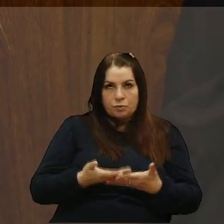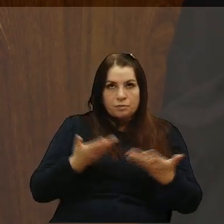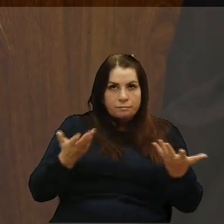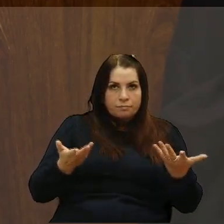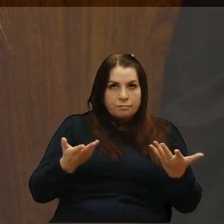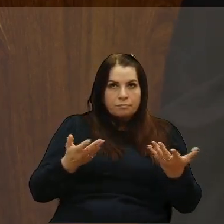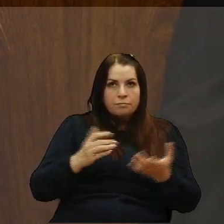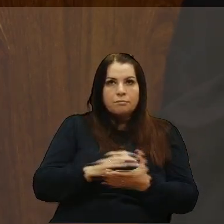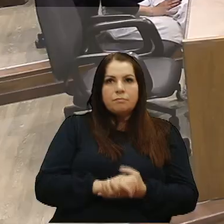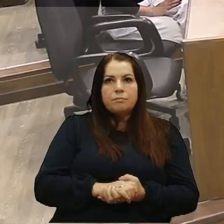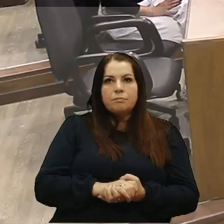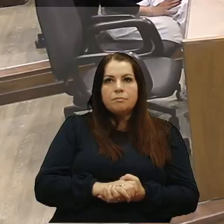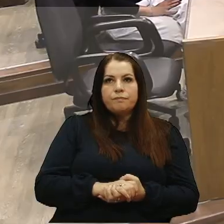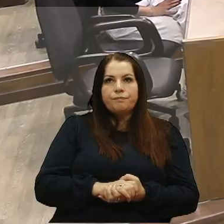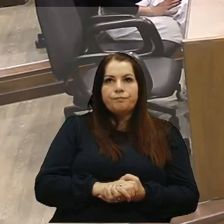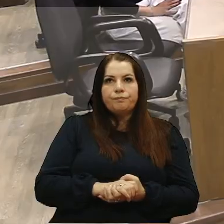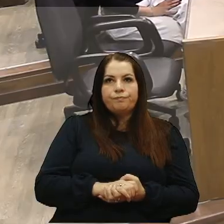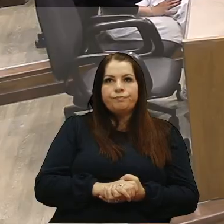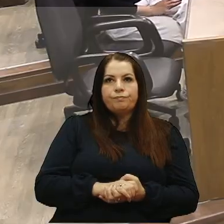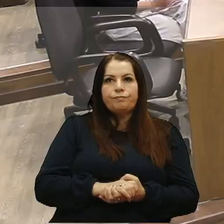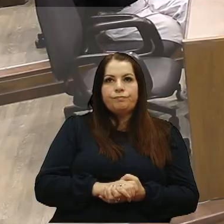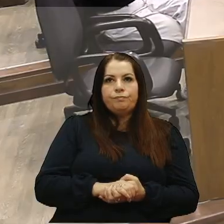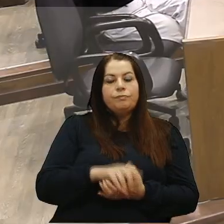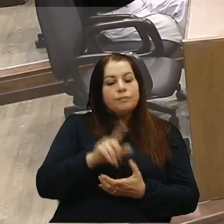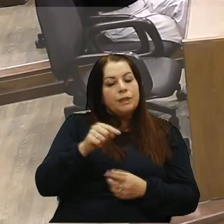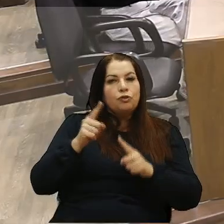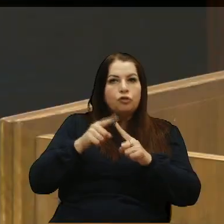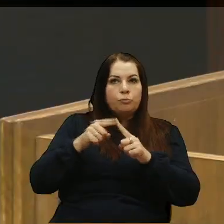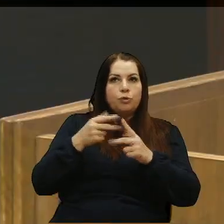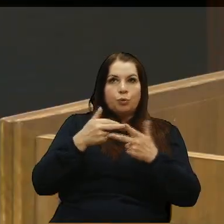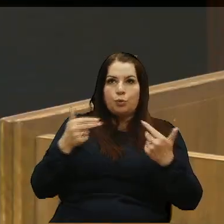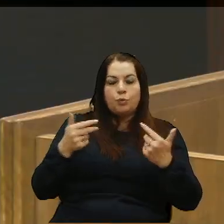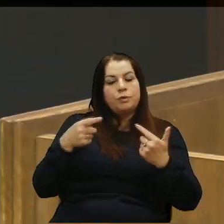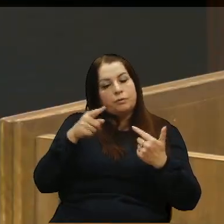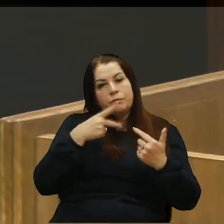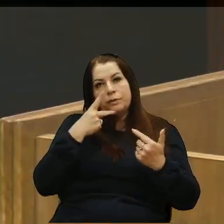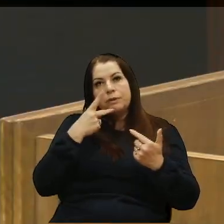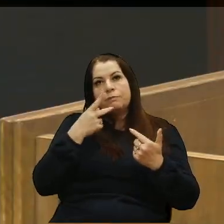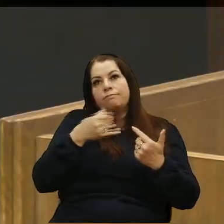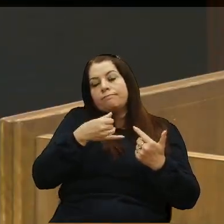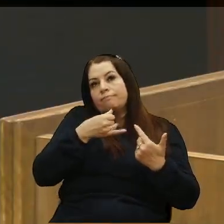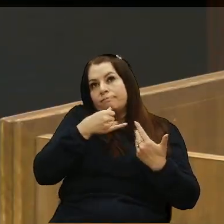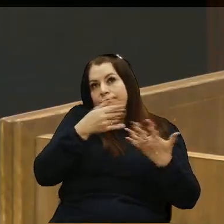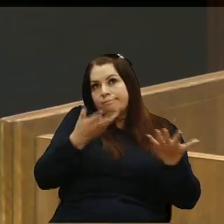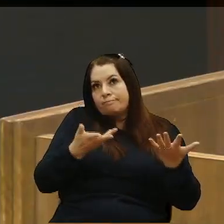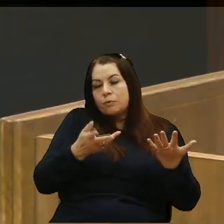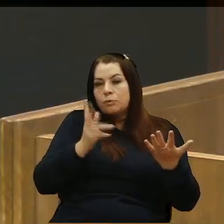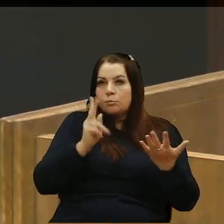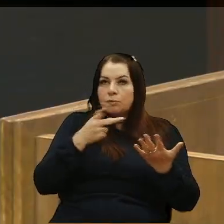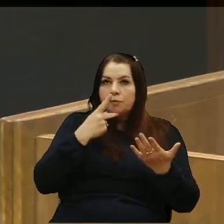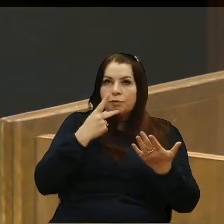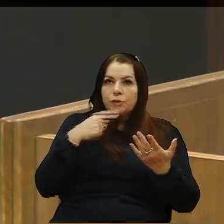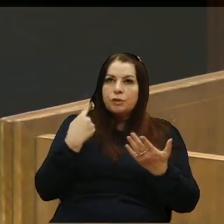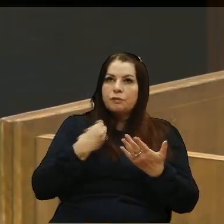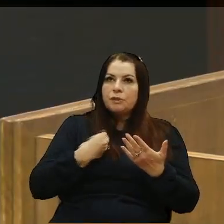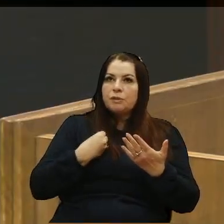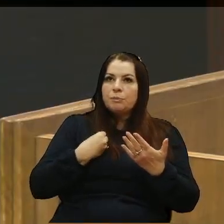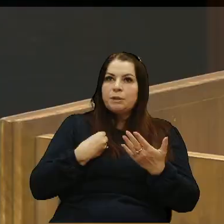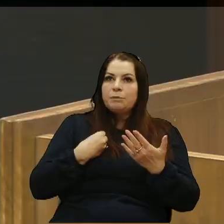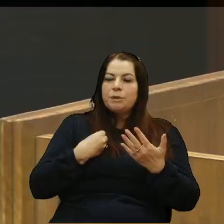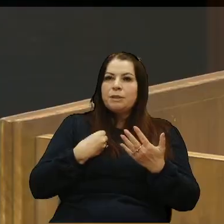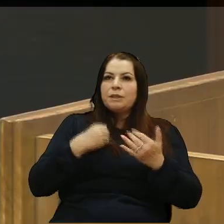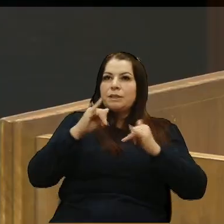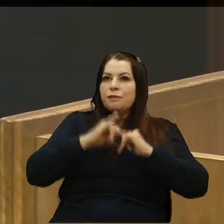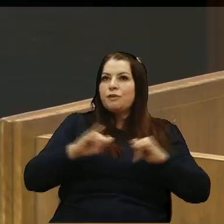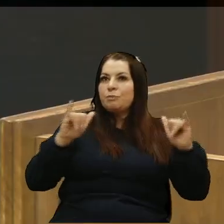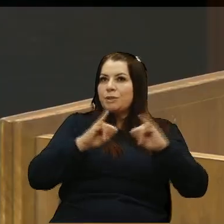Era isso. É esse tipo de coisa que eu digo, e infelizmente, é uma coisa que eu sempre falo, nós vivemos na era da